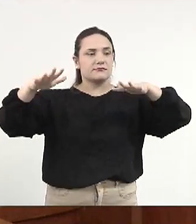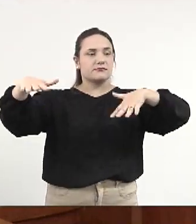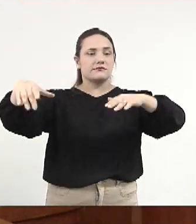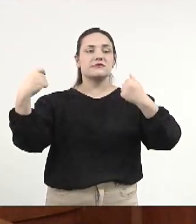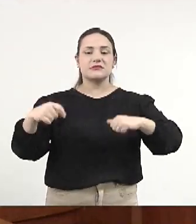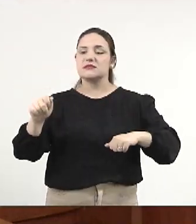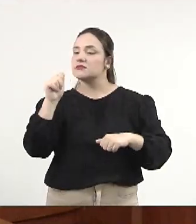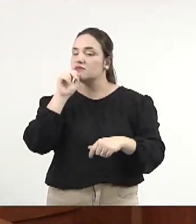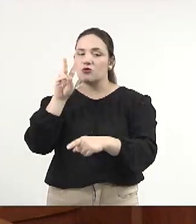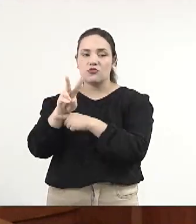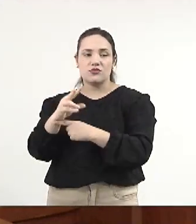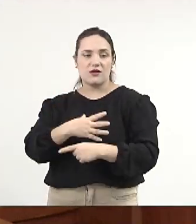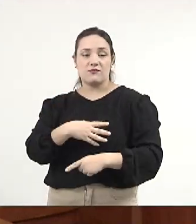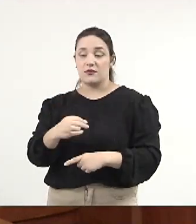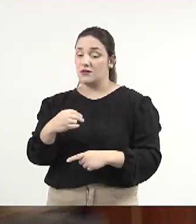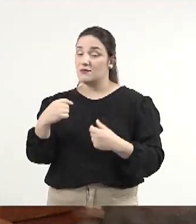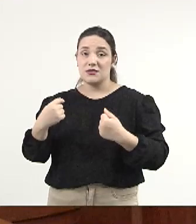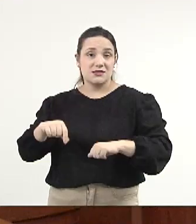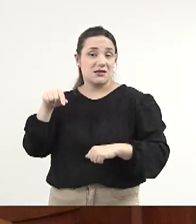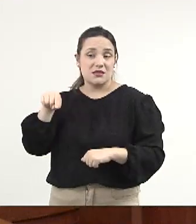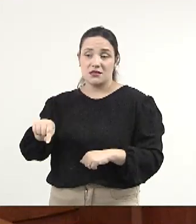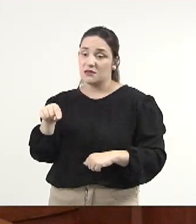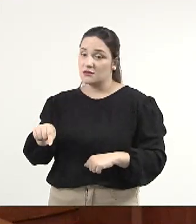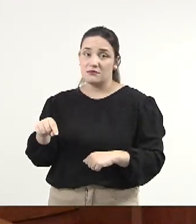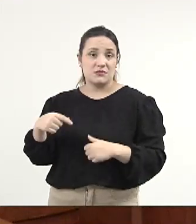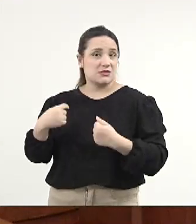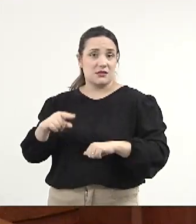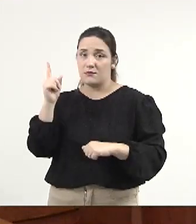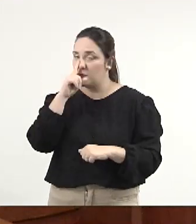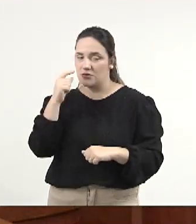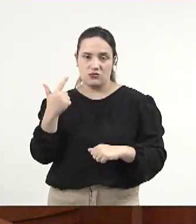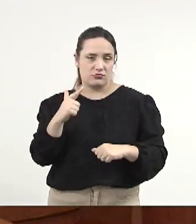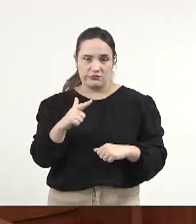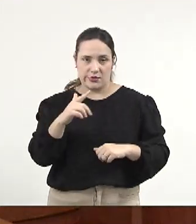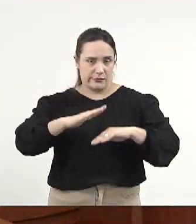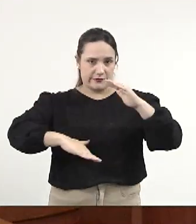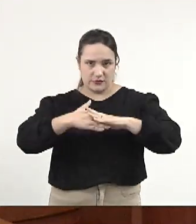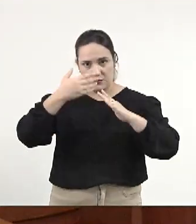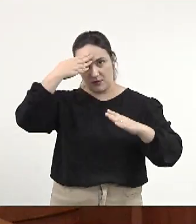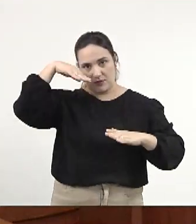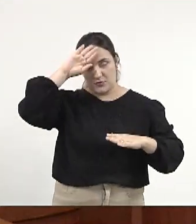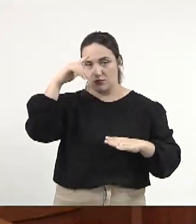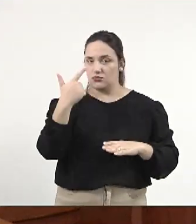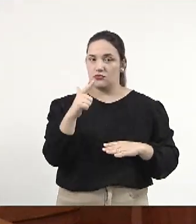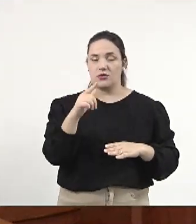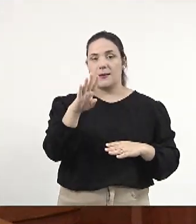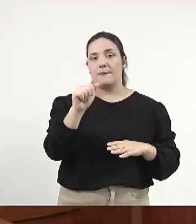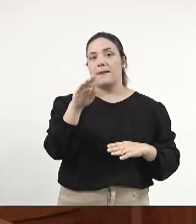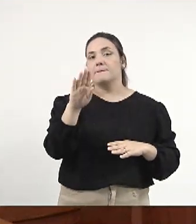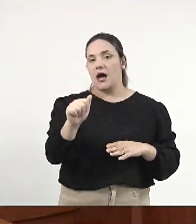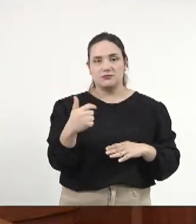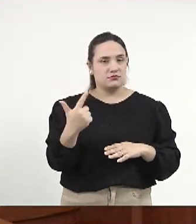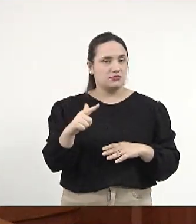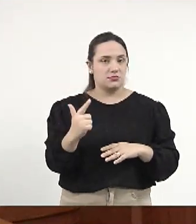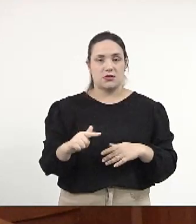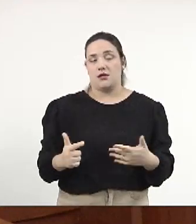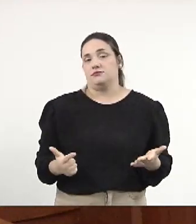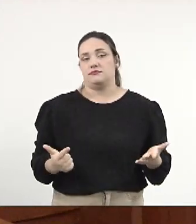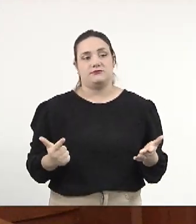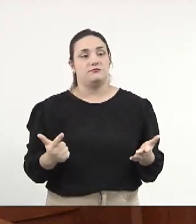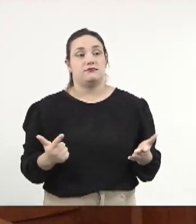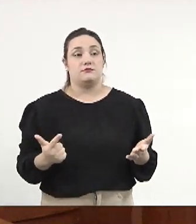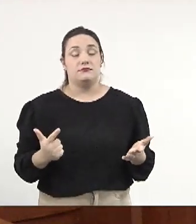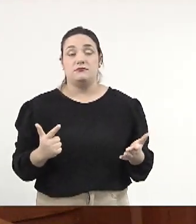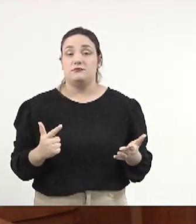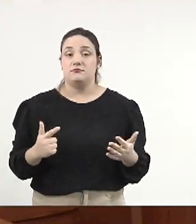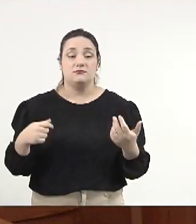cuidar dos seus filhos que dependem delas, e elas não têm enfermeira, não tem babá, são elas mesmas que